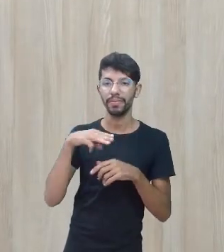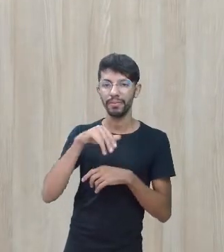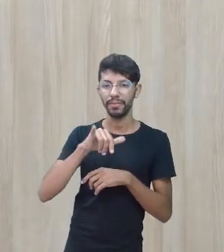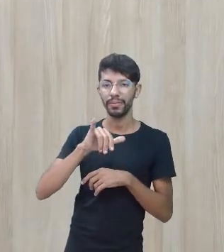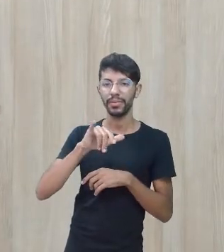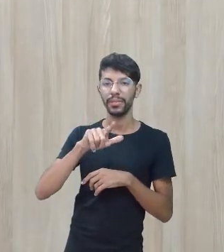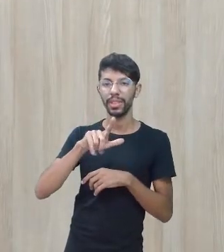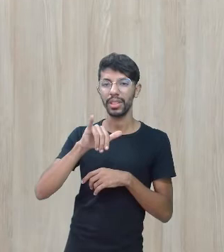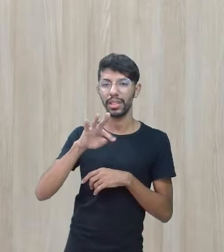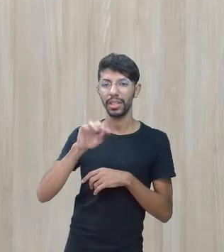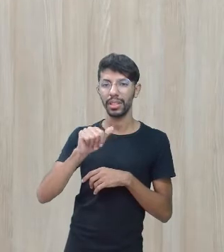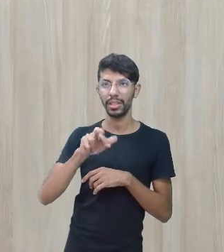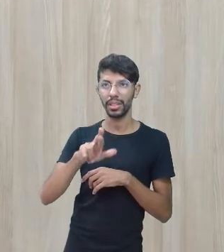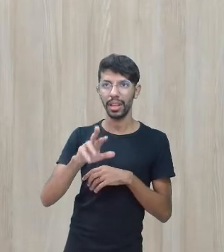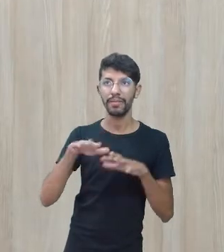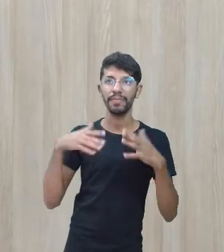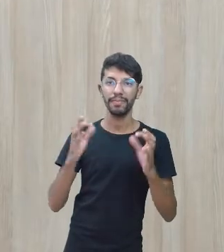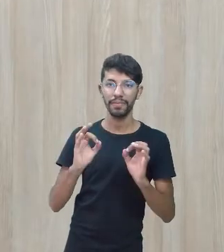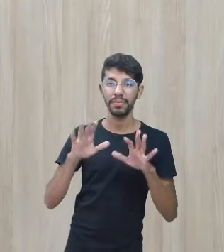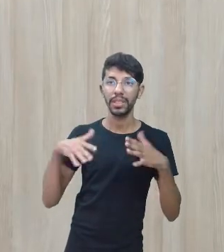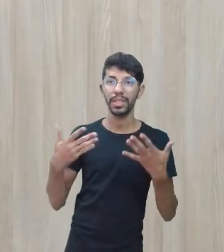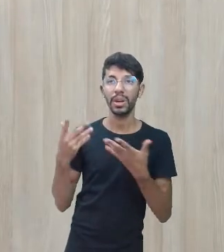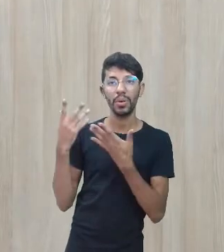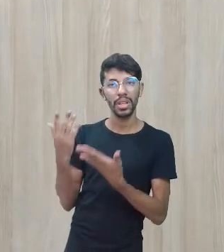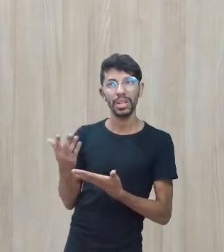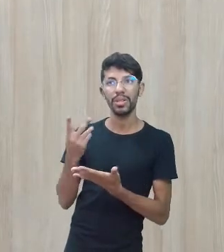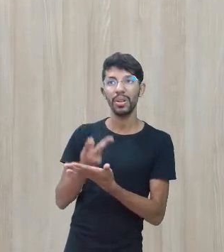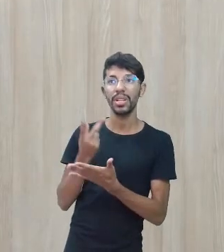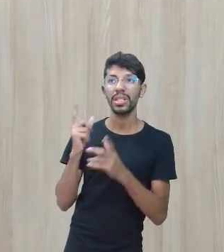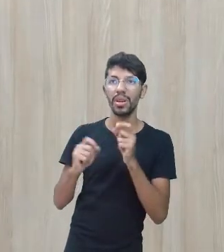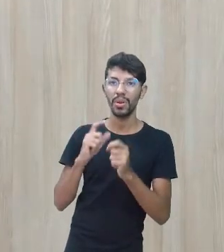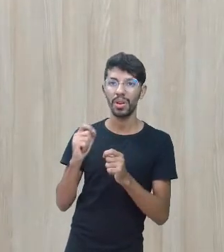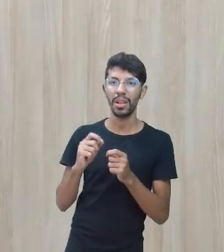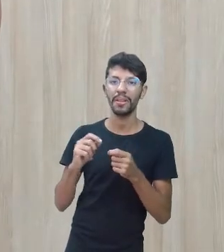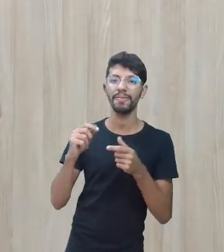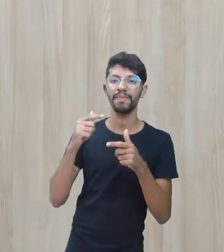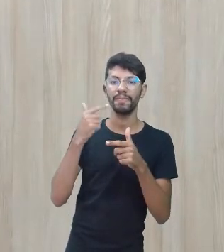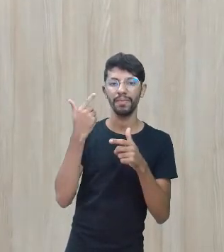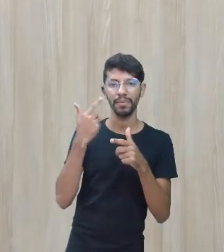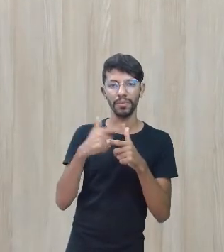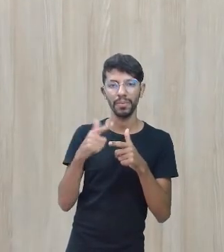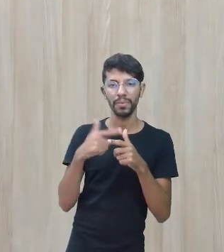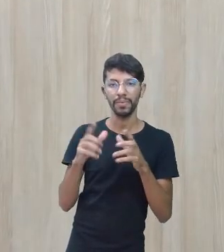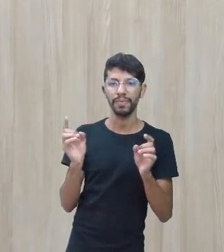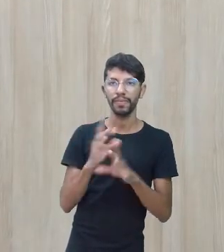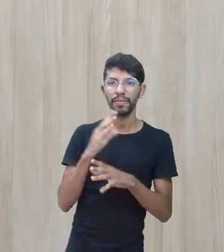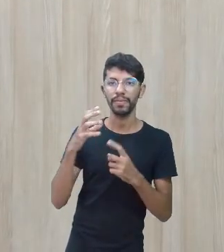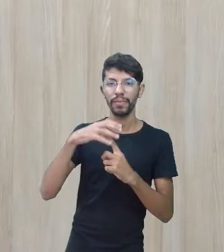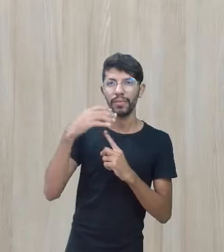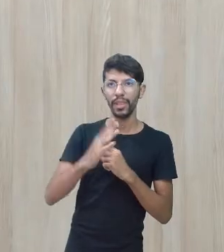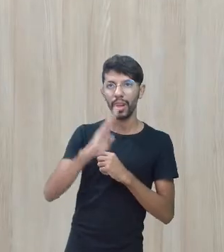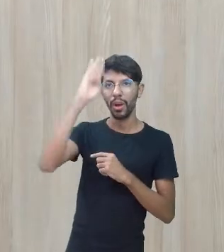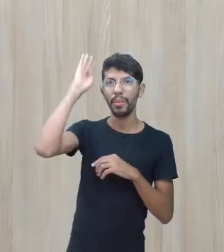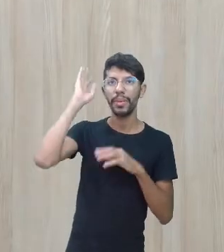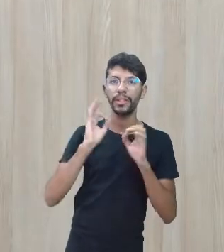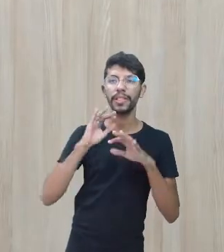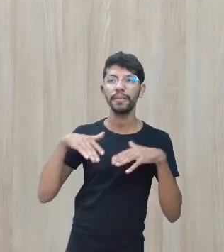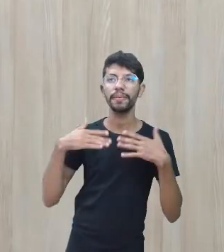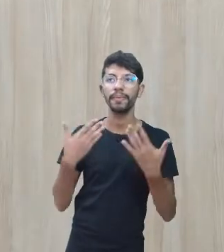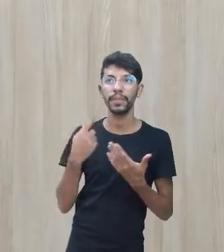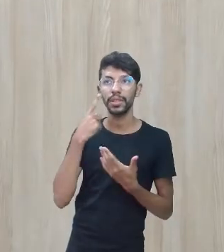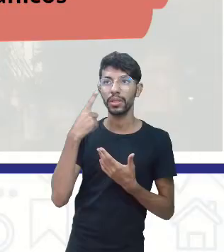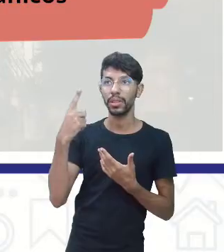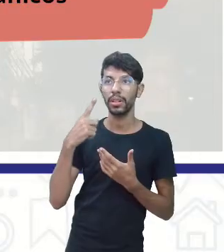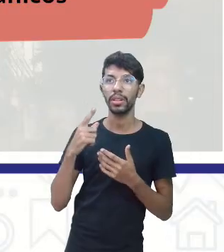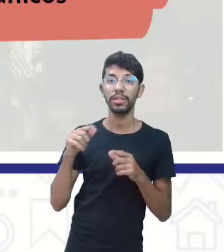esse declínio do Império Romano, tá certo? E outro ponto que a gente pode analisar aqui são as invasões, não é, dos